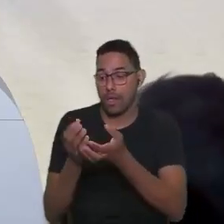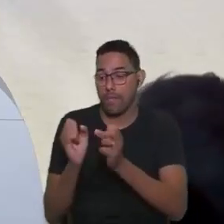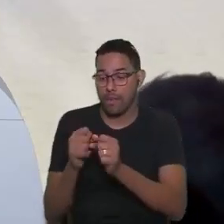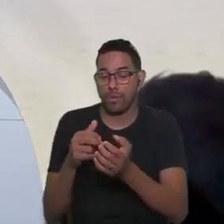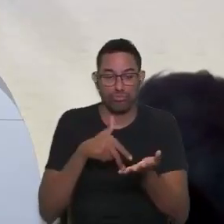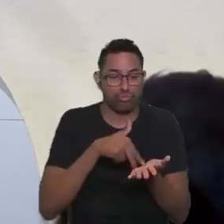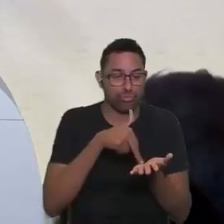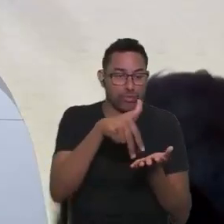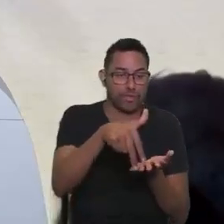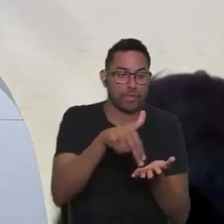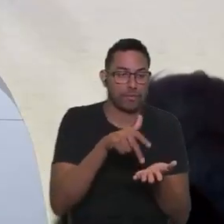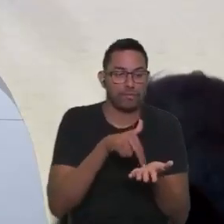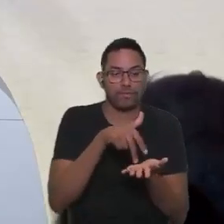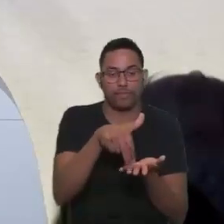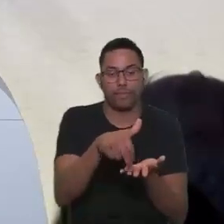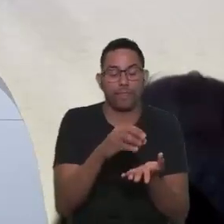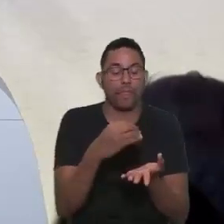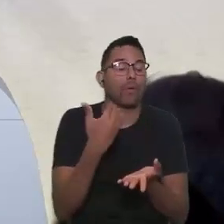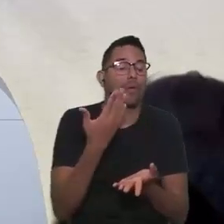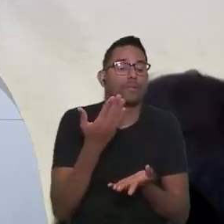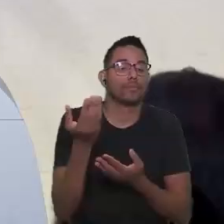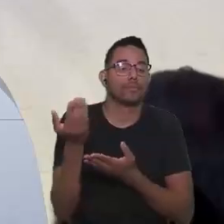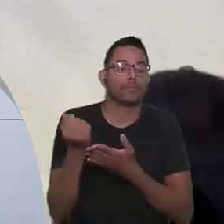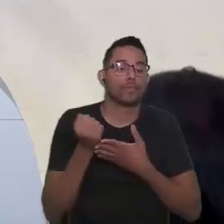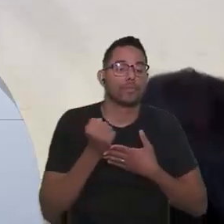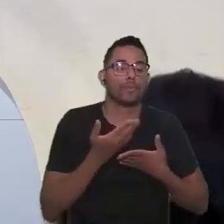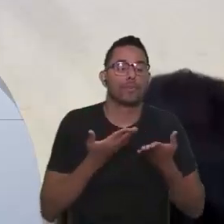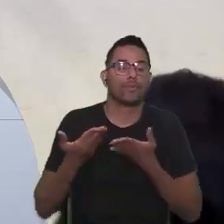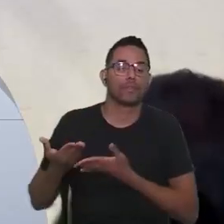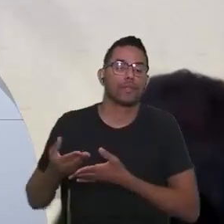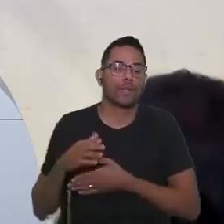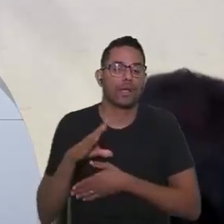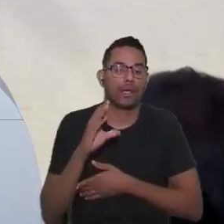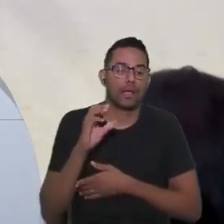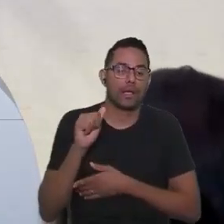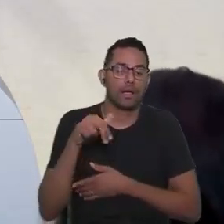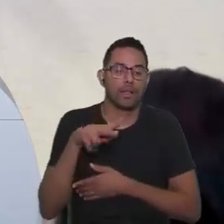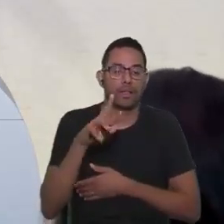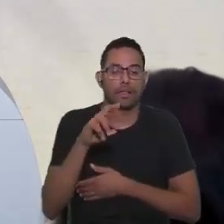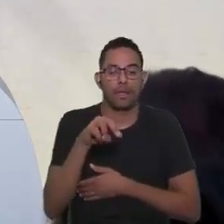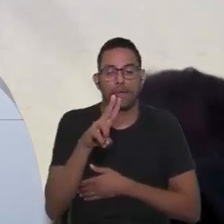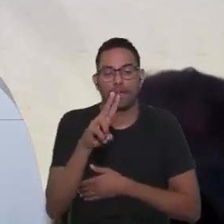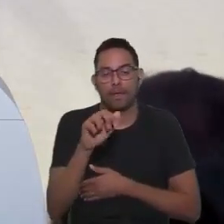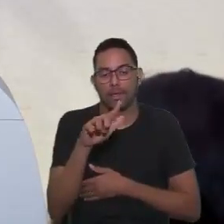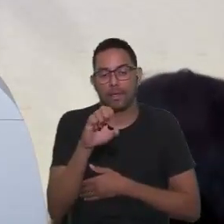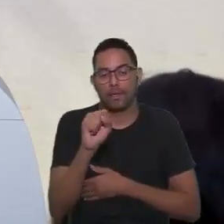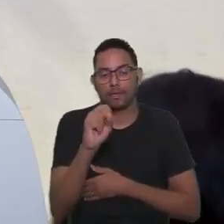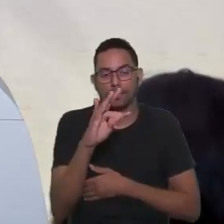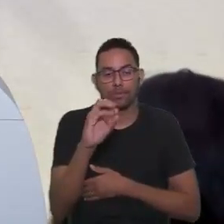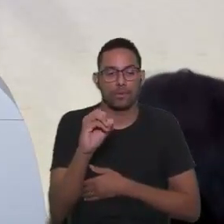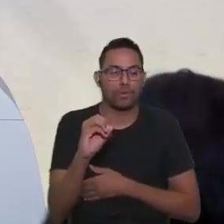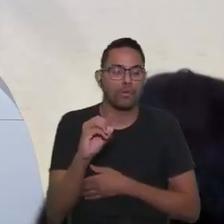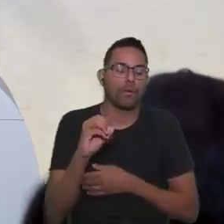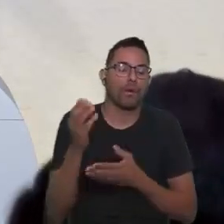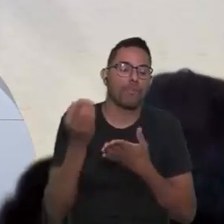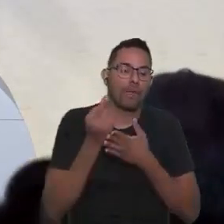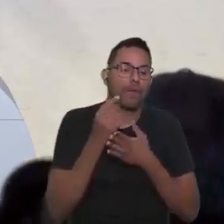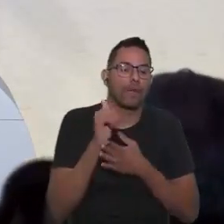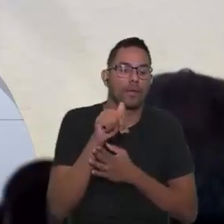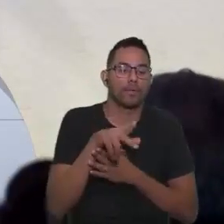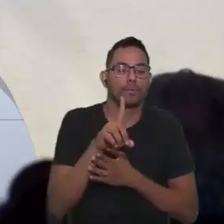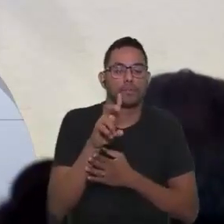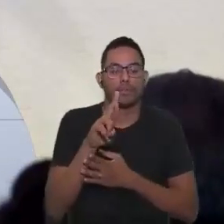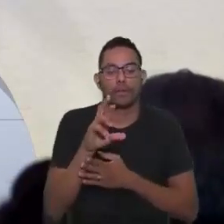desfile. E aí, quando o Antônio foi convidado para ser o carnavalesco da Portela, e aí veio o André também, né? Eles